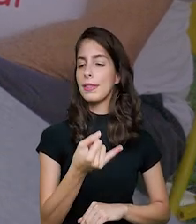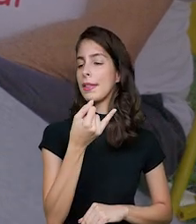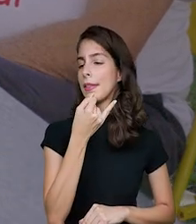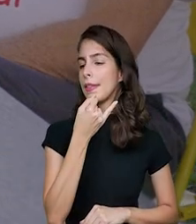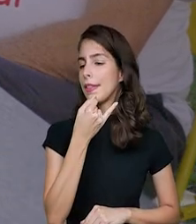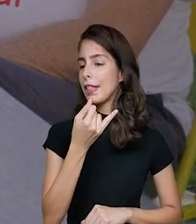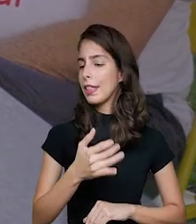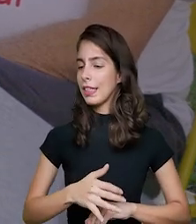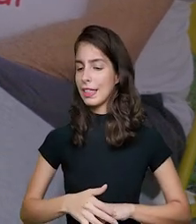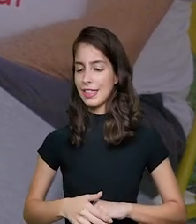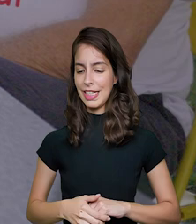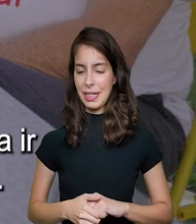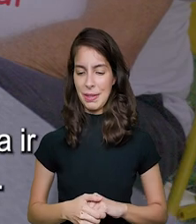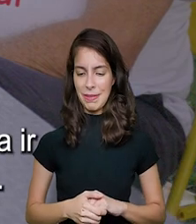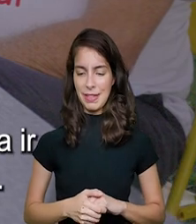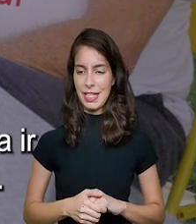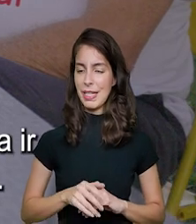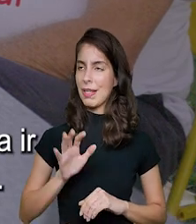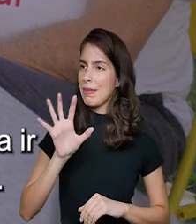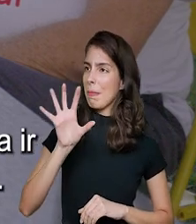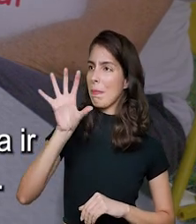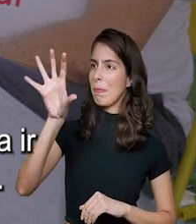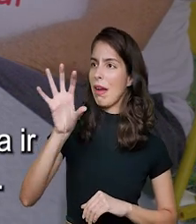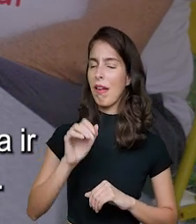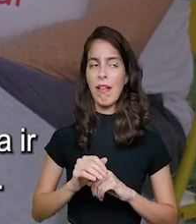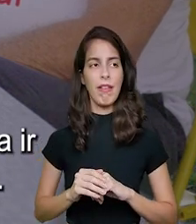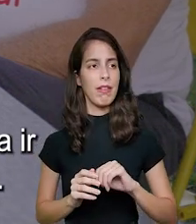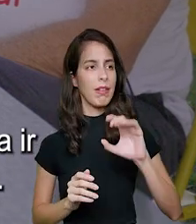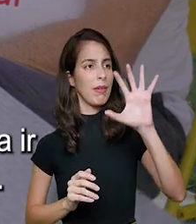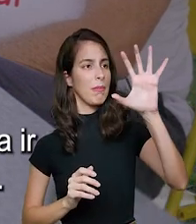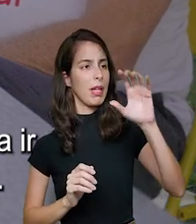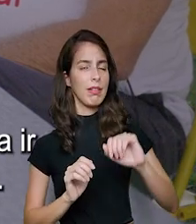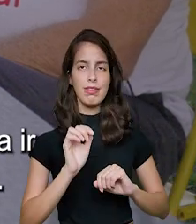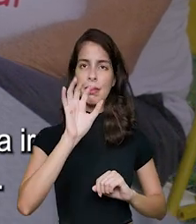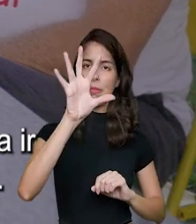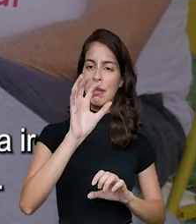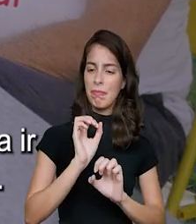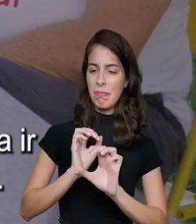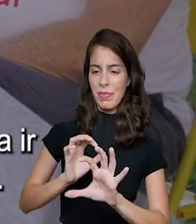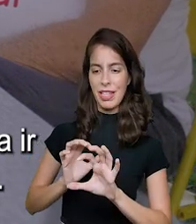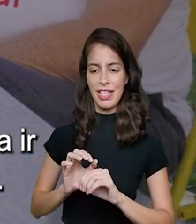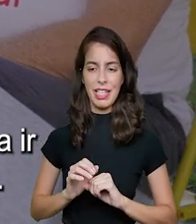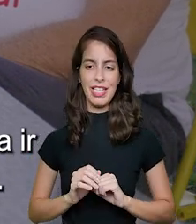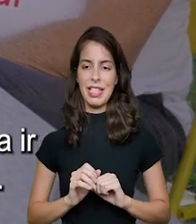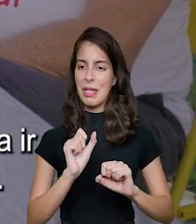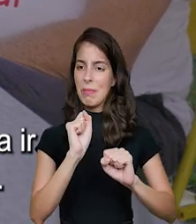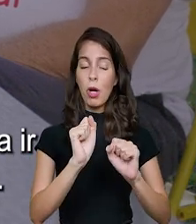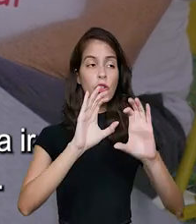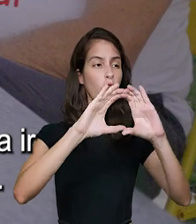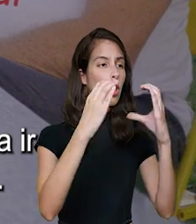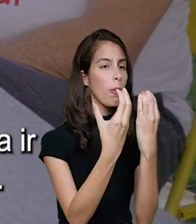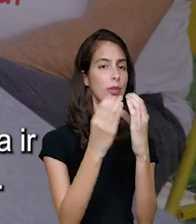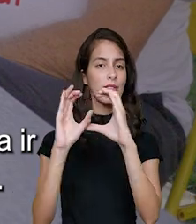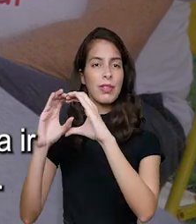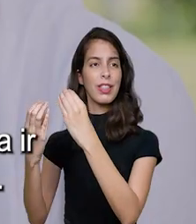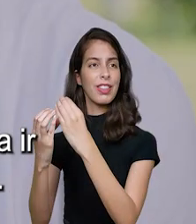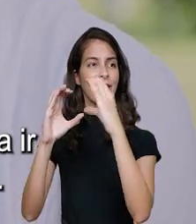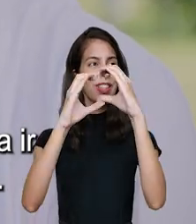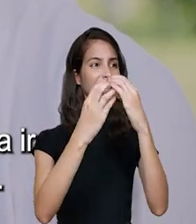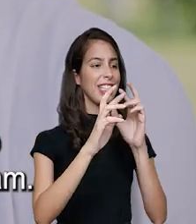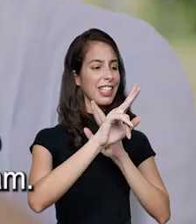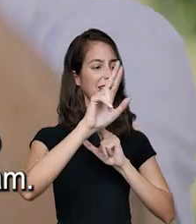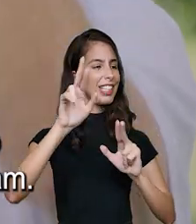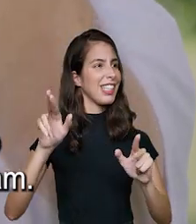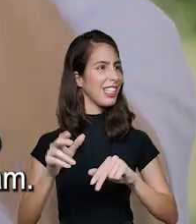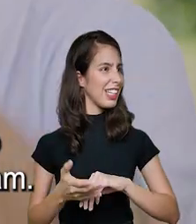em que o reitor para ir lá precisa pegar um barco 10 dias 15 dias para ir visitar uma comunidade né lá na cabeça